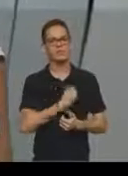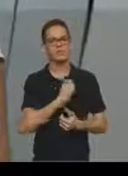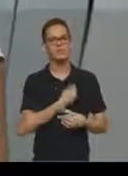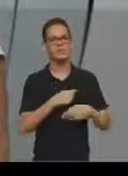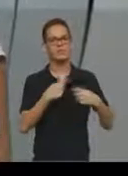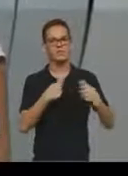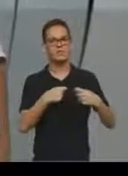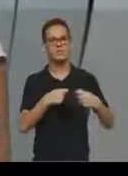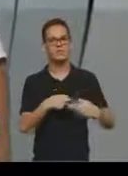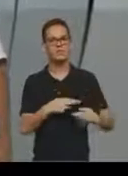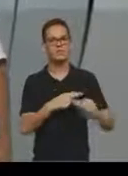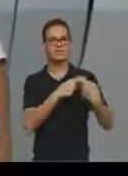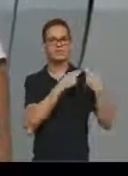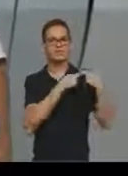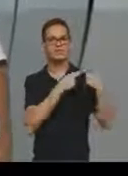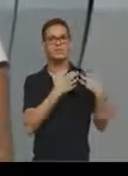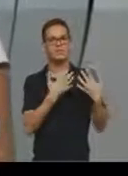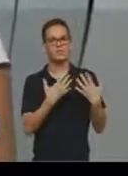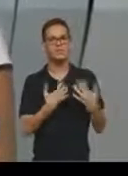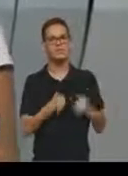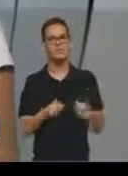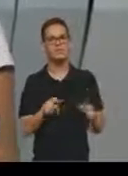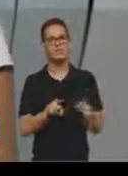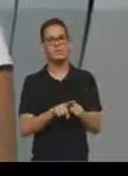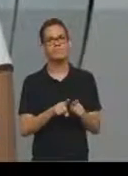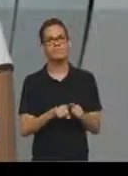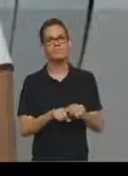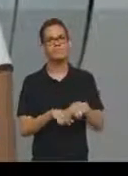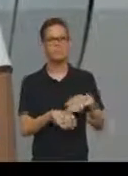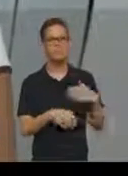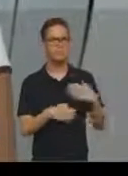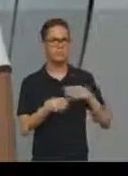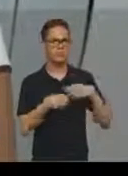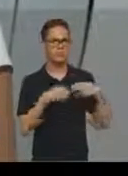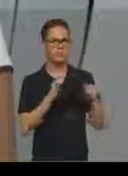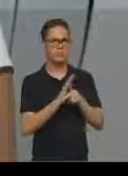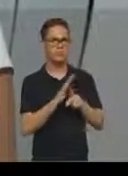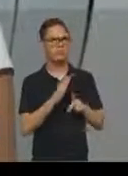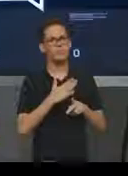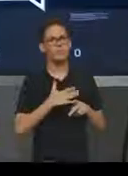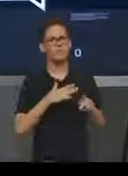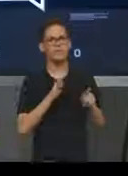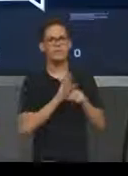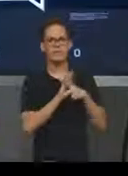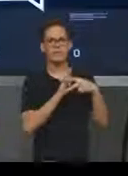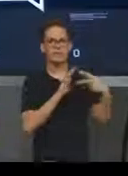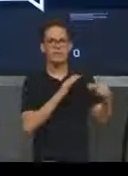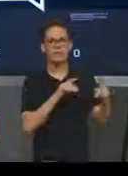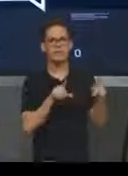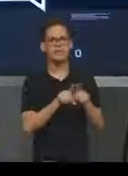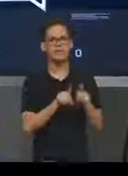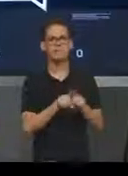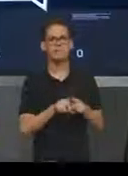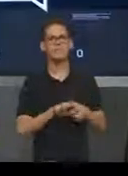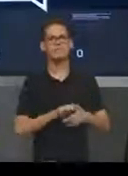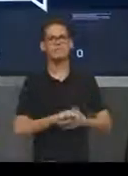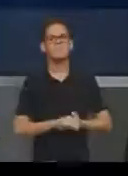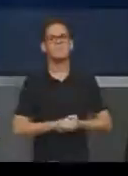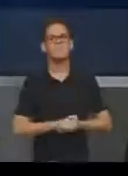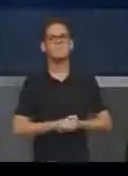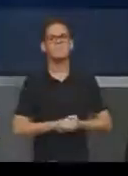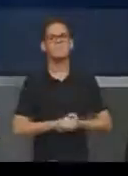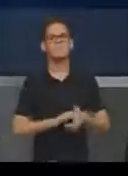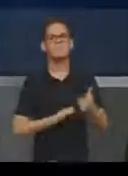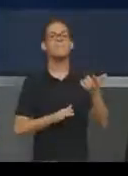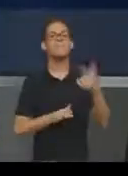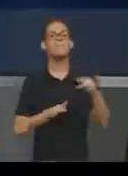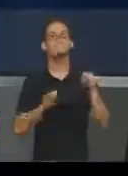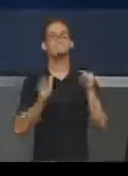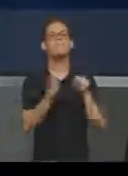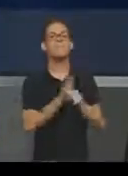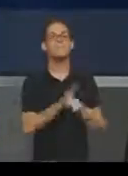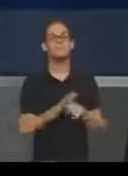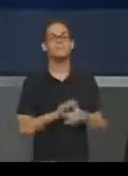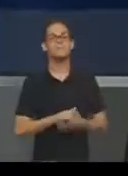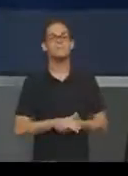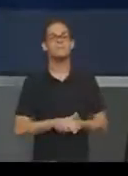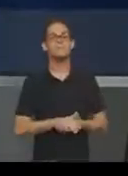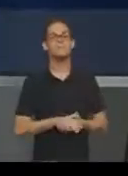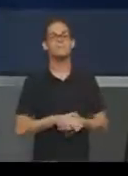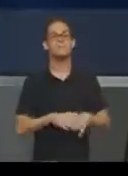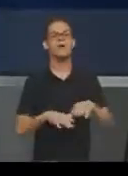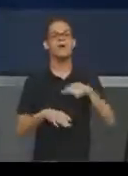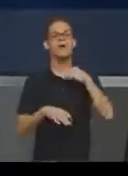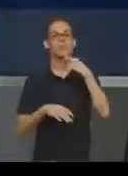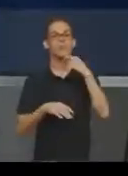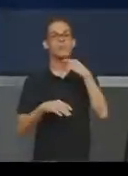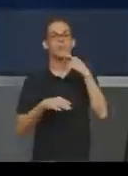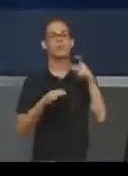que me responsabilizar por elas. Independente do que o outro faça ou não. Com certeza. Vamos para a próxima. Nossa próxima dúvida agora é